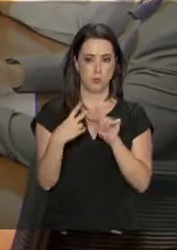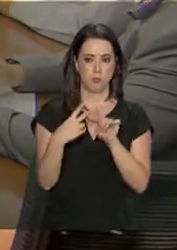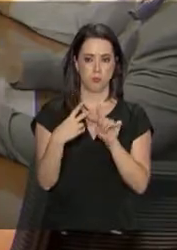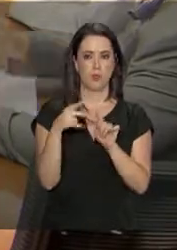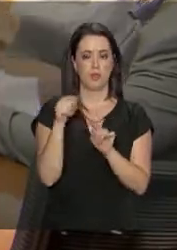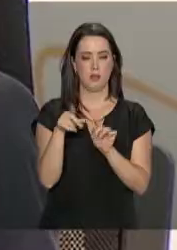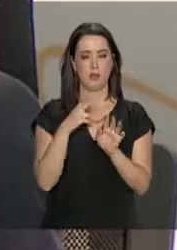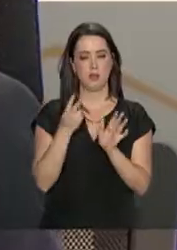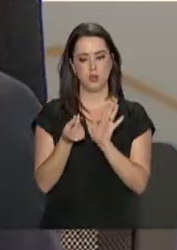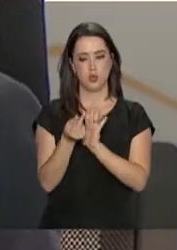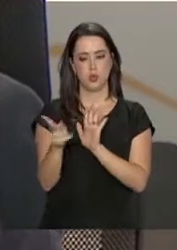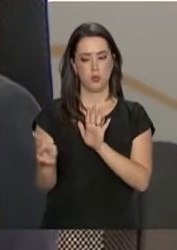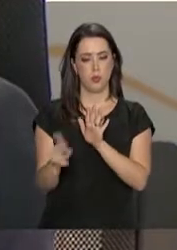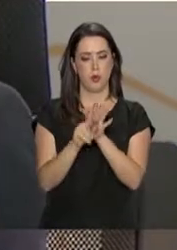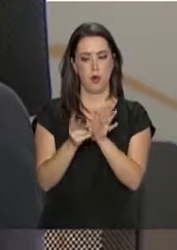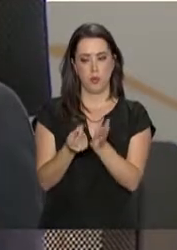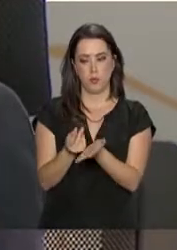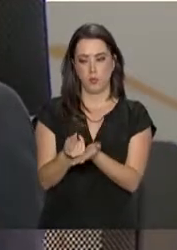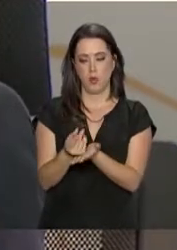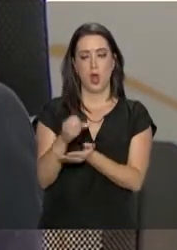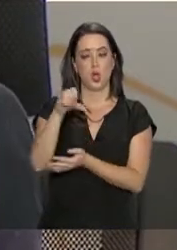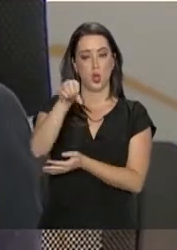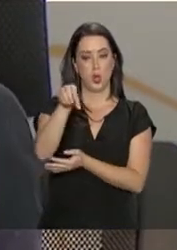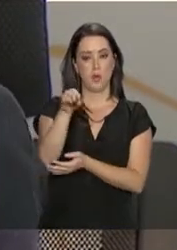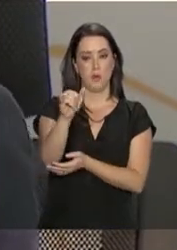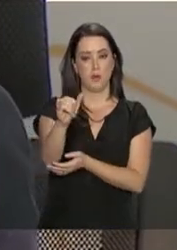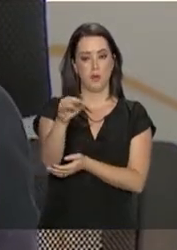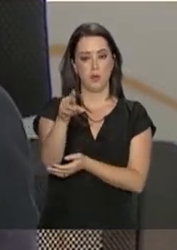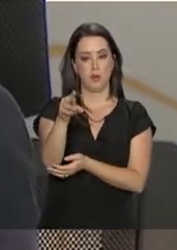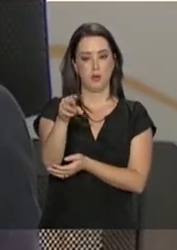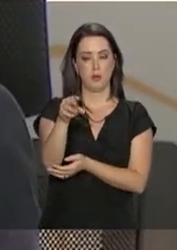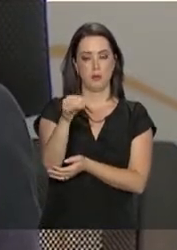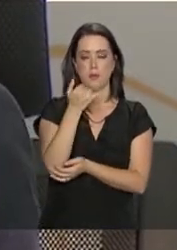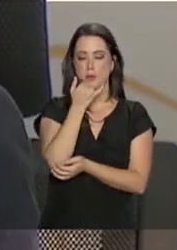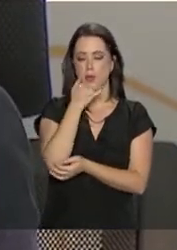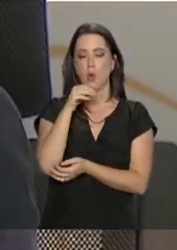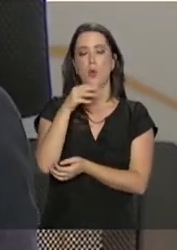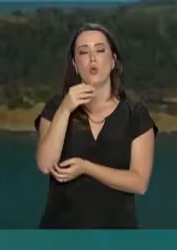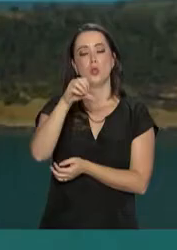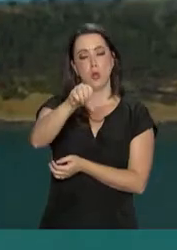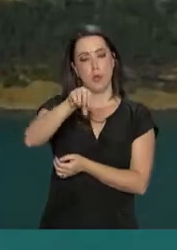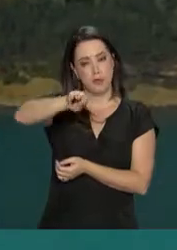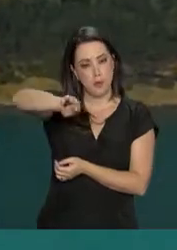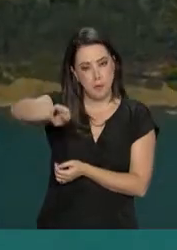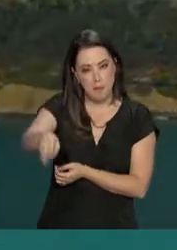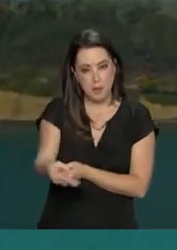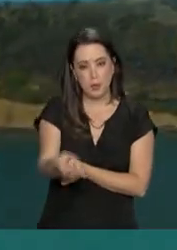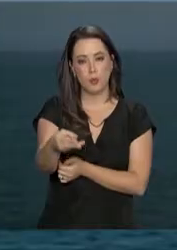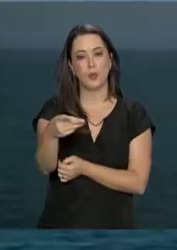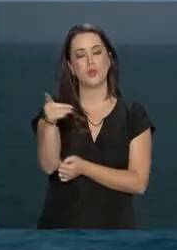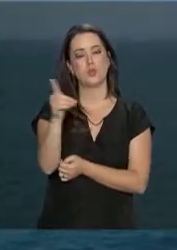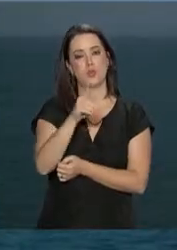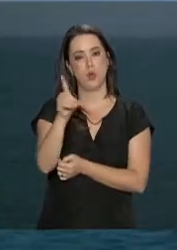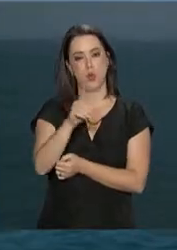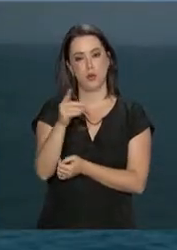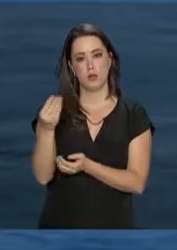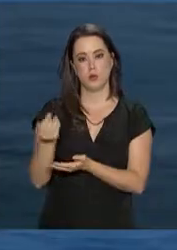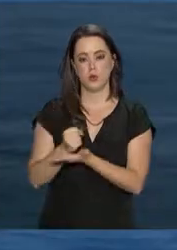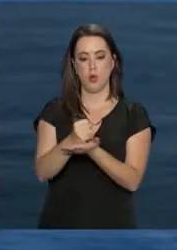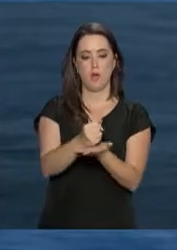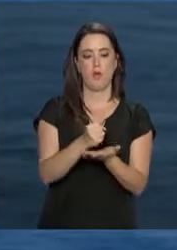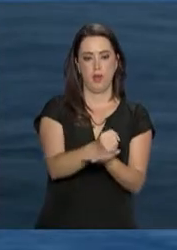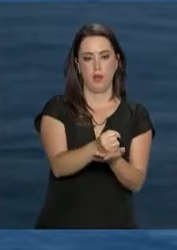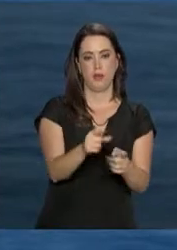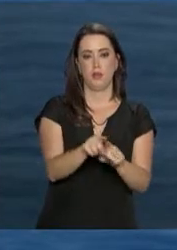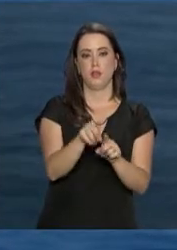terá recursos da ordem de 9 milhões de dólares de doações parceiras e 60 milhões de reais vindos